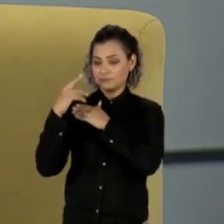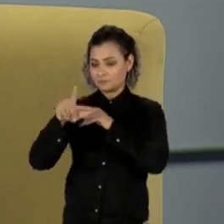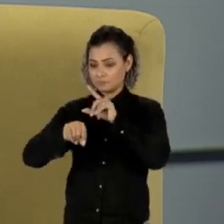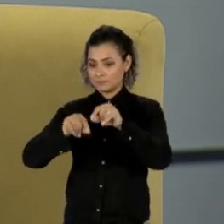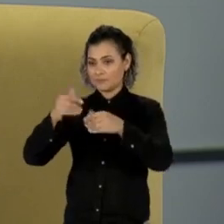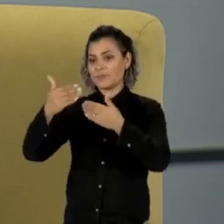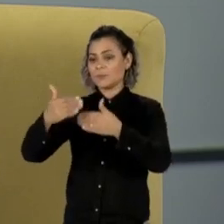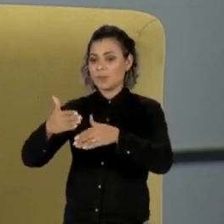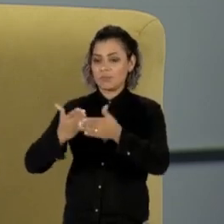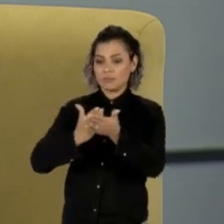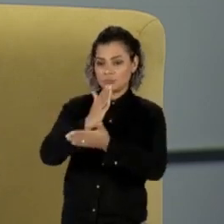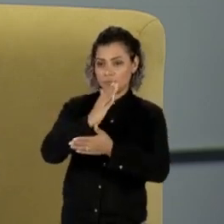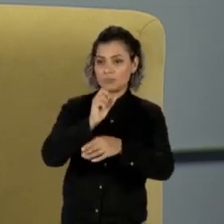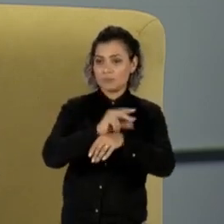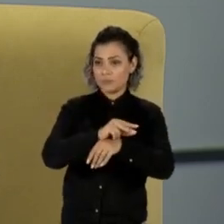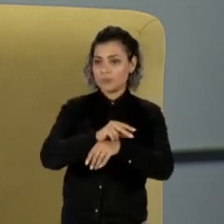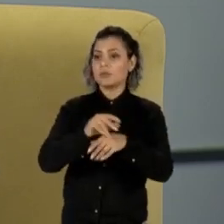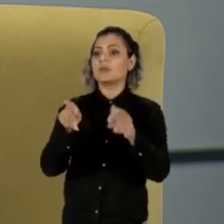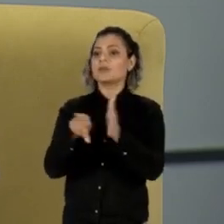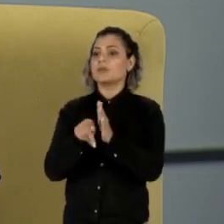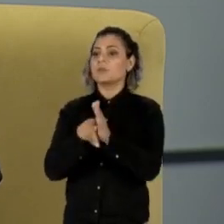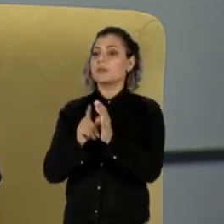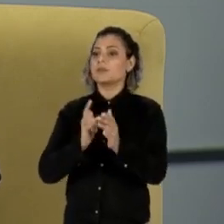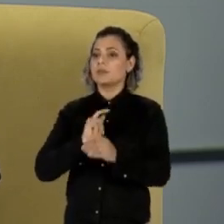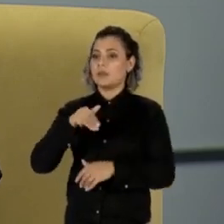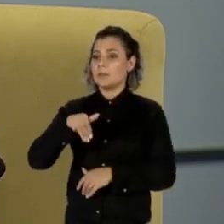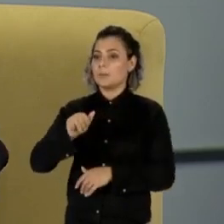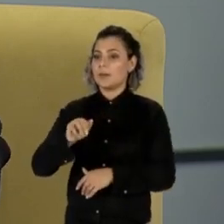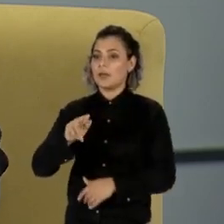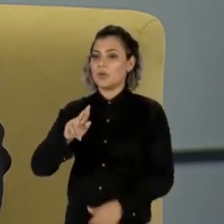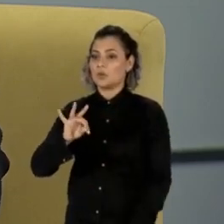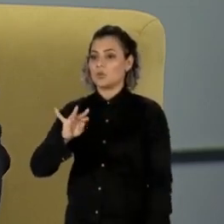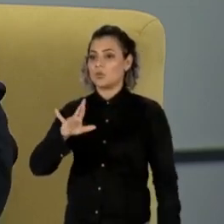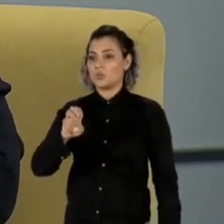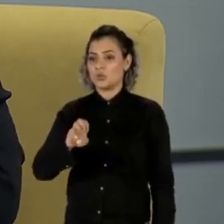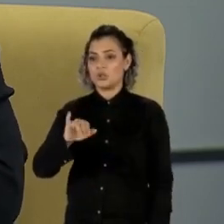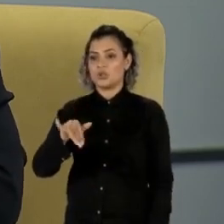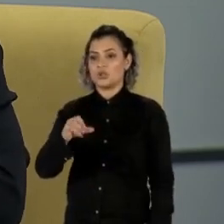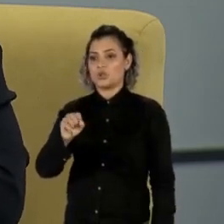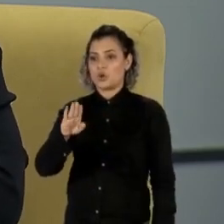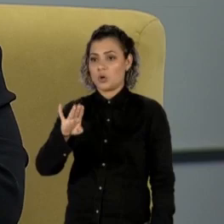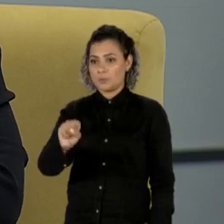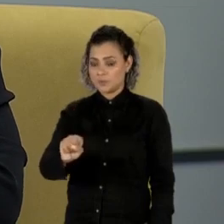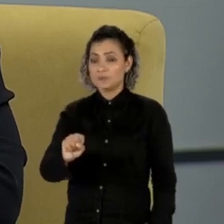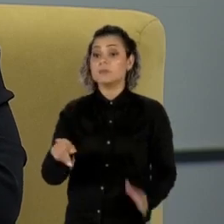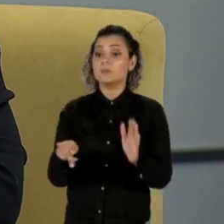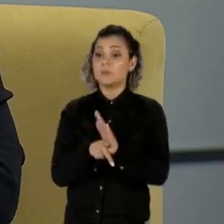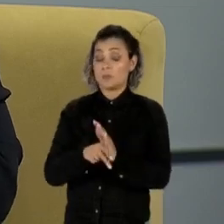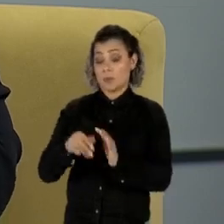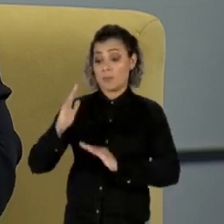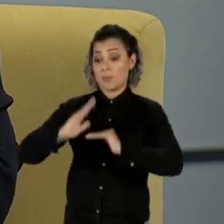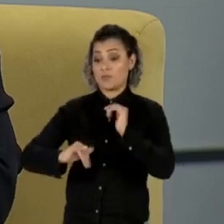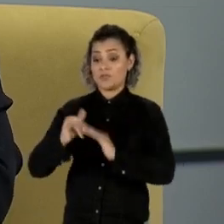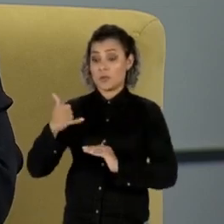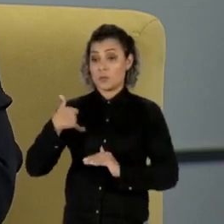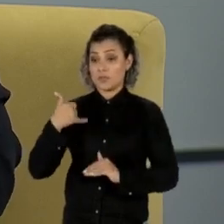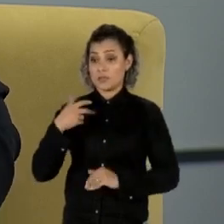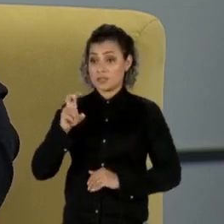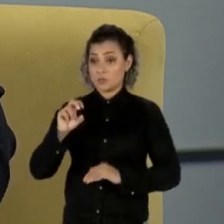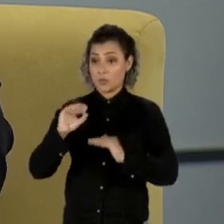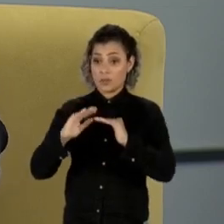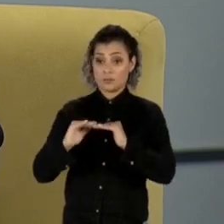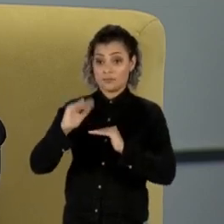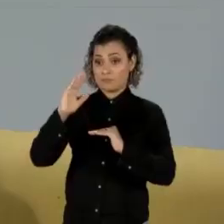plataforma que se chama mature de jobs a maturidade jobs aproxima profissionais de mais de 50 anos e empresas